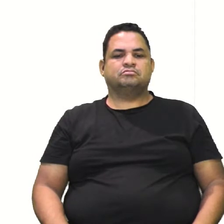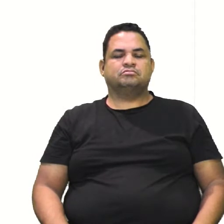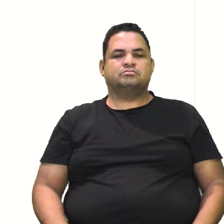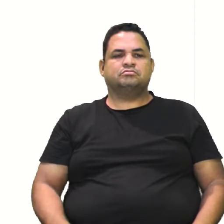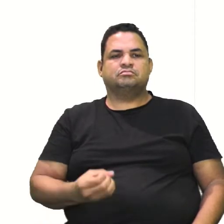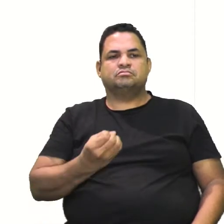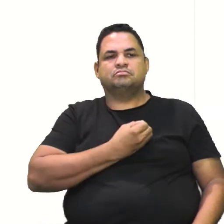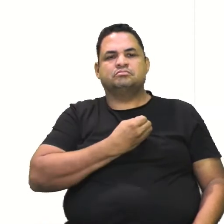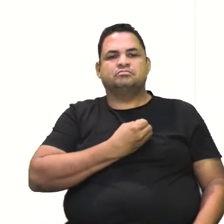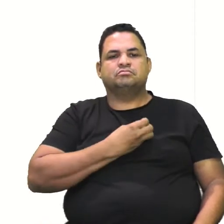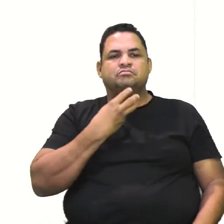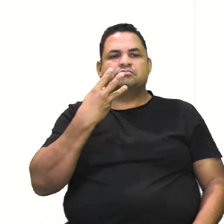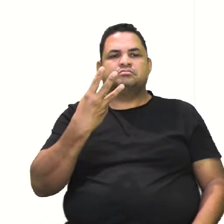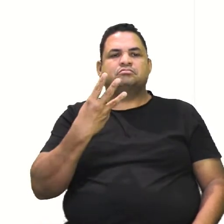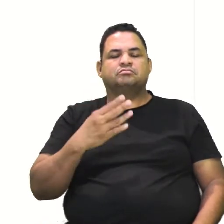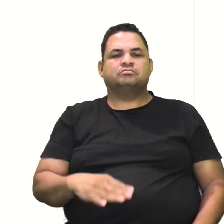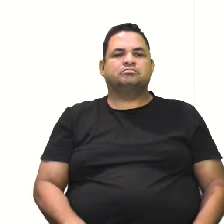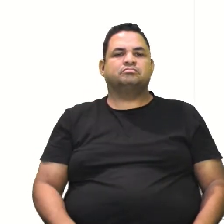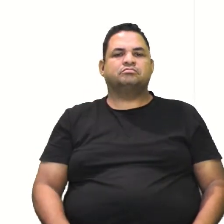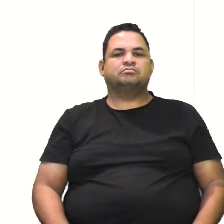número 3? Olha lá.